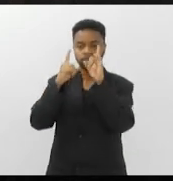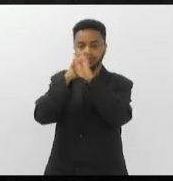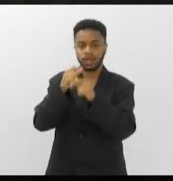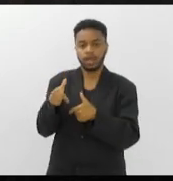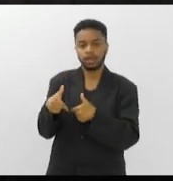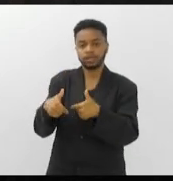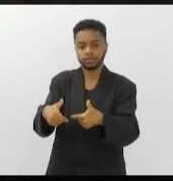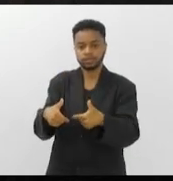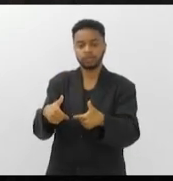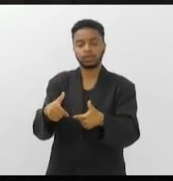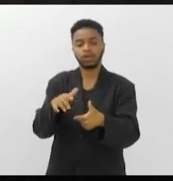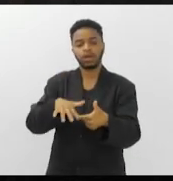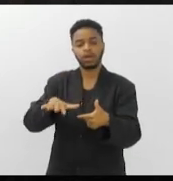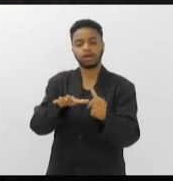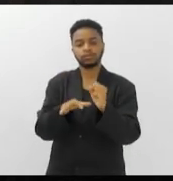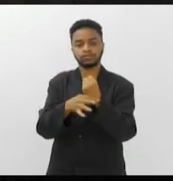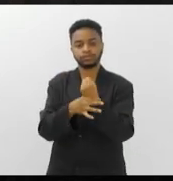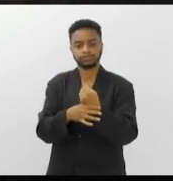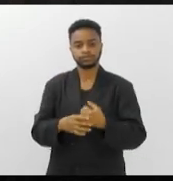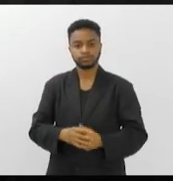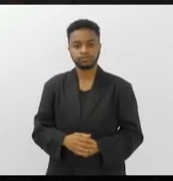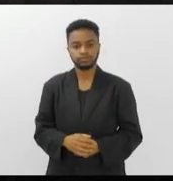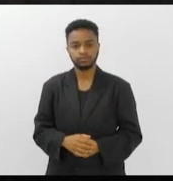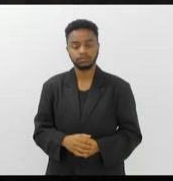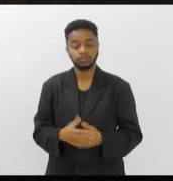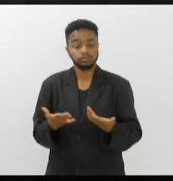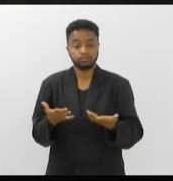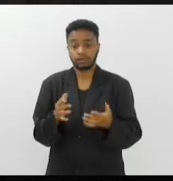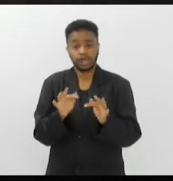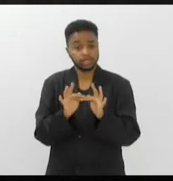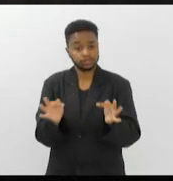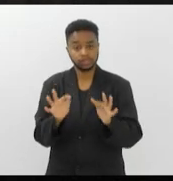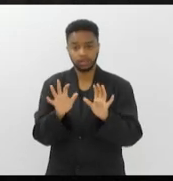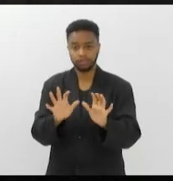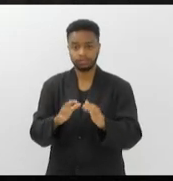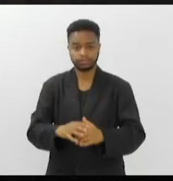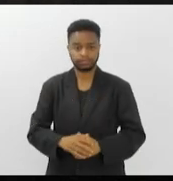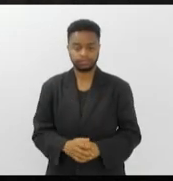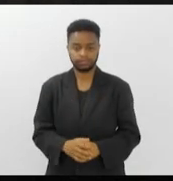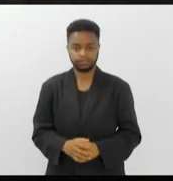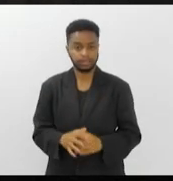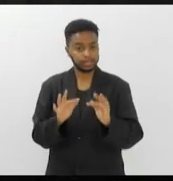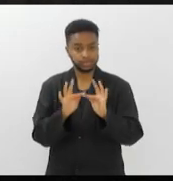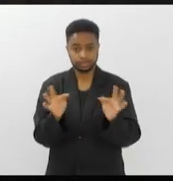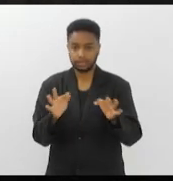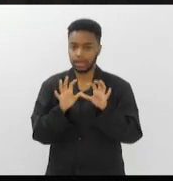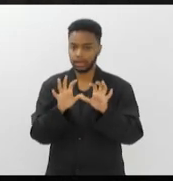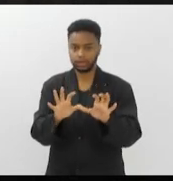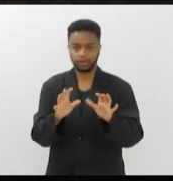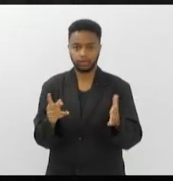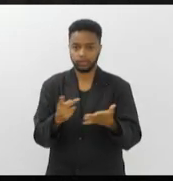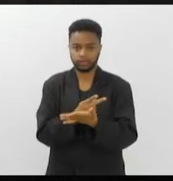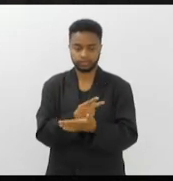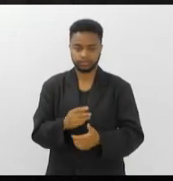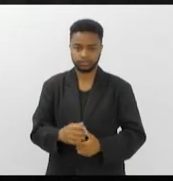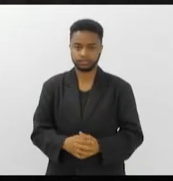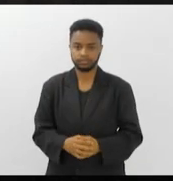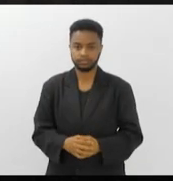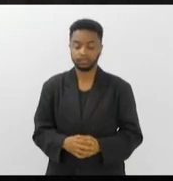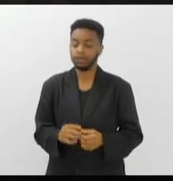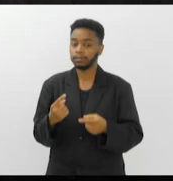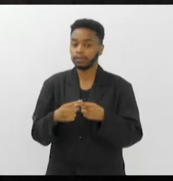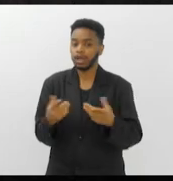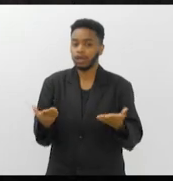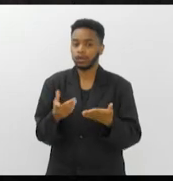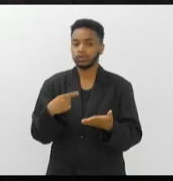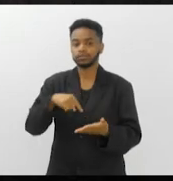das forças de segurança. Simplesmente isso, gente. Simplesmente isso. Nós estamos vivendo